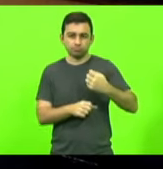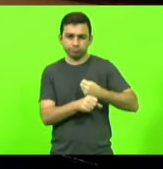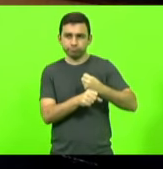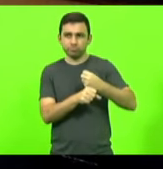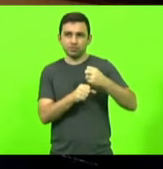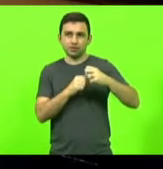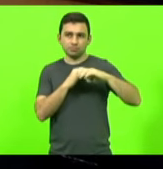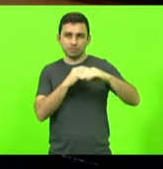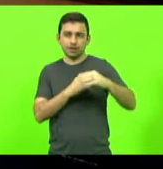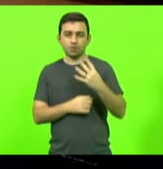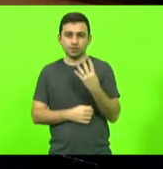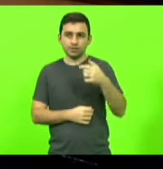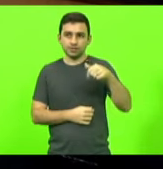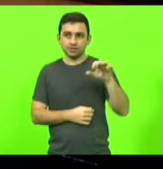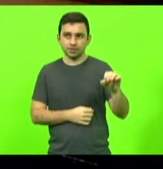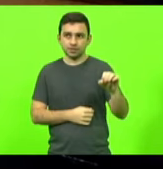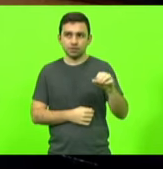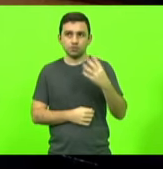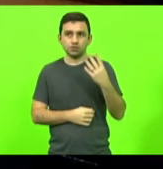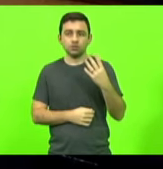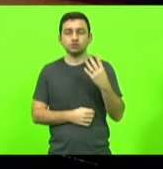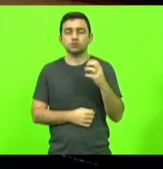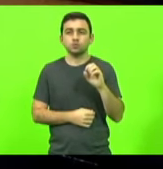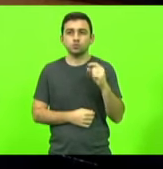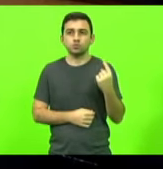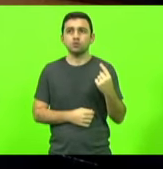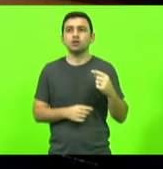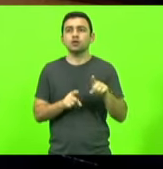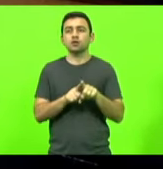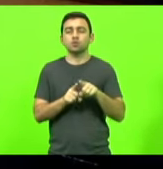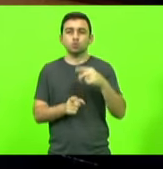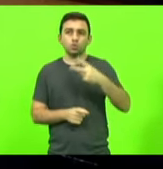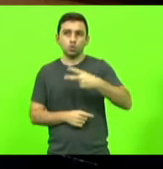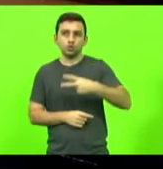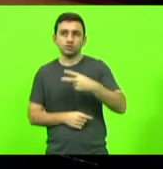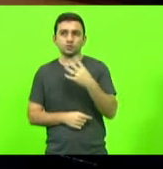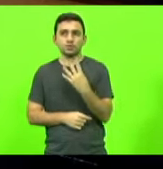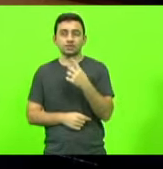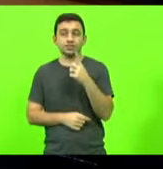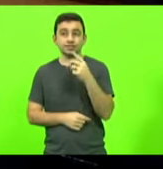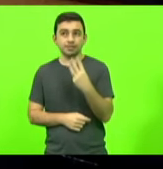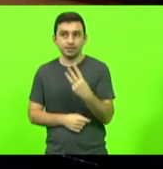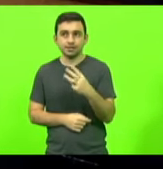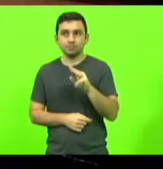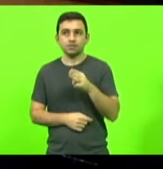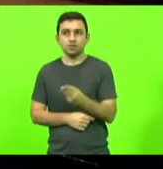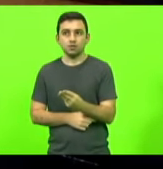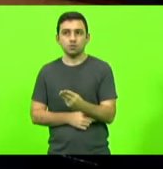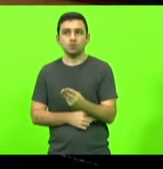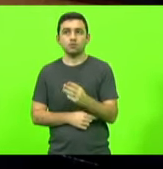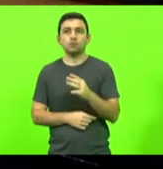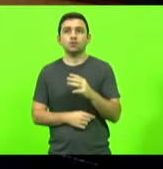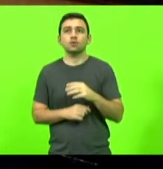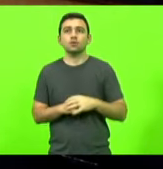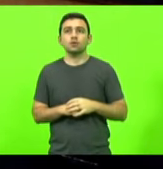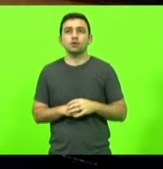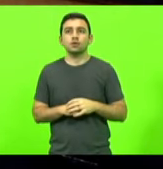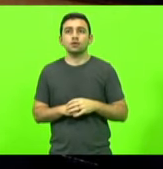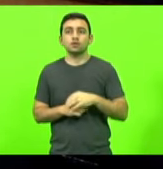401 milhões, o lote 2, 413, o lote 3, 1.000, o lote